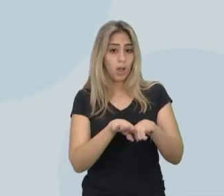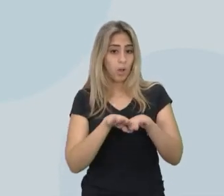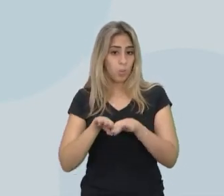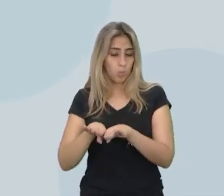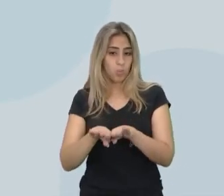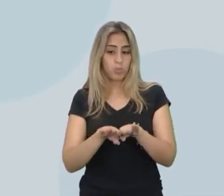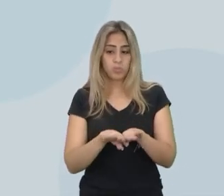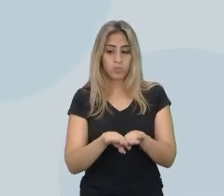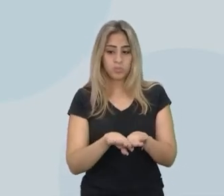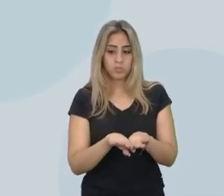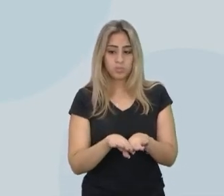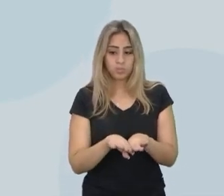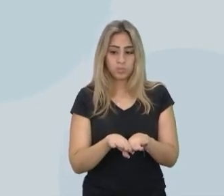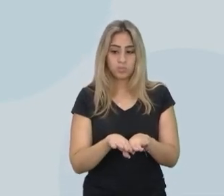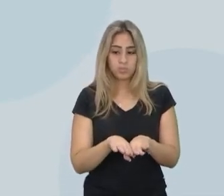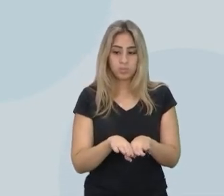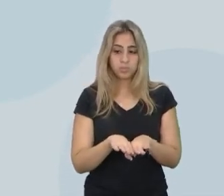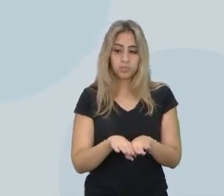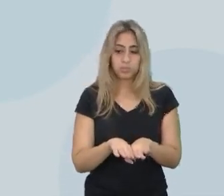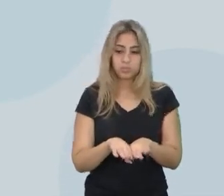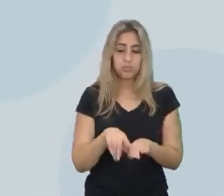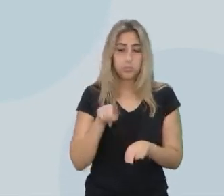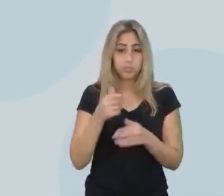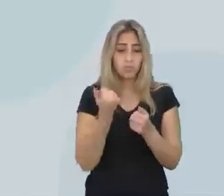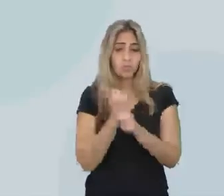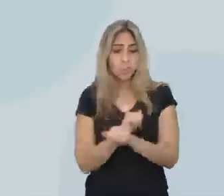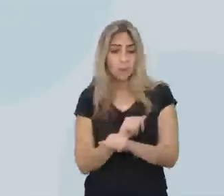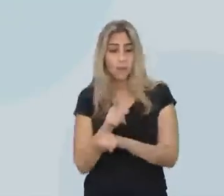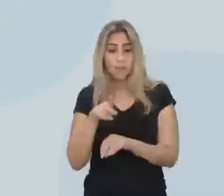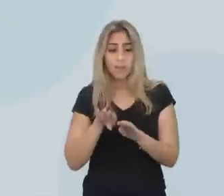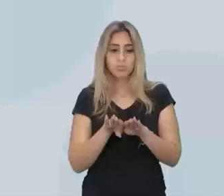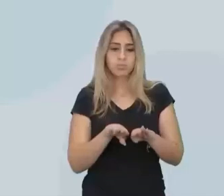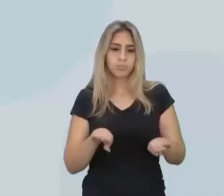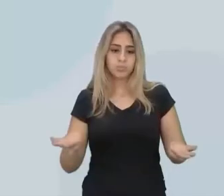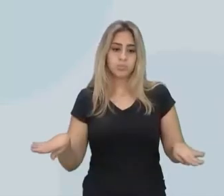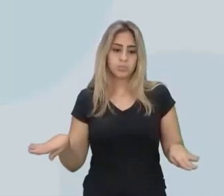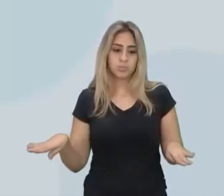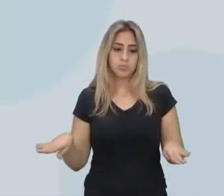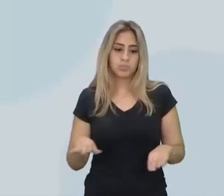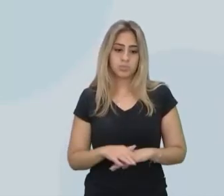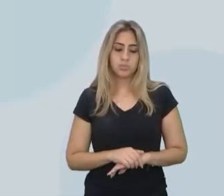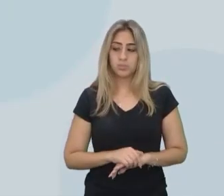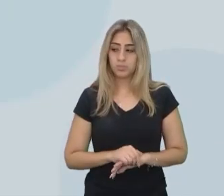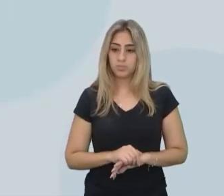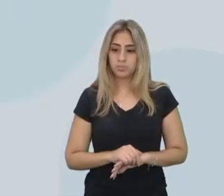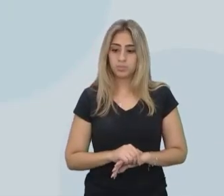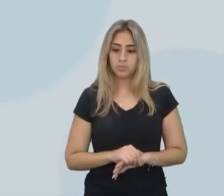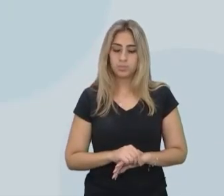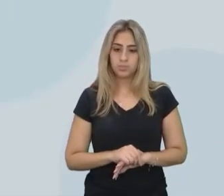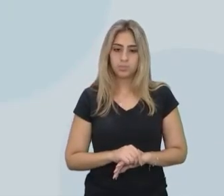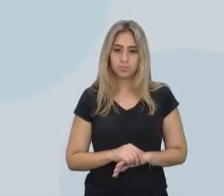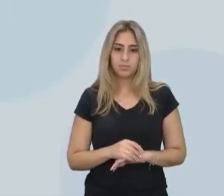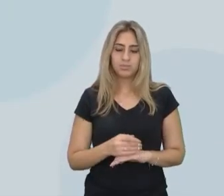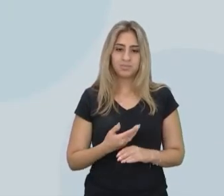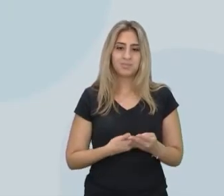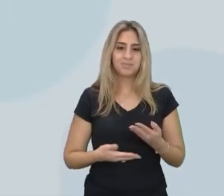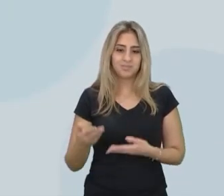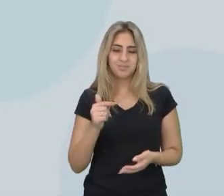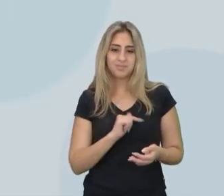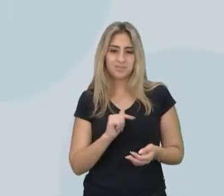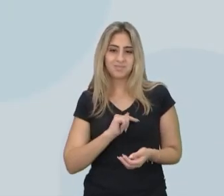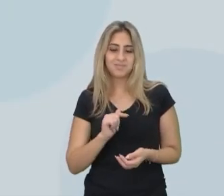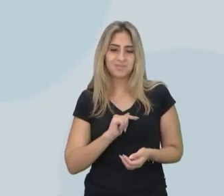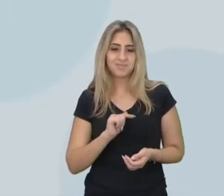mantêm constantes, elas vão parar ali e vão estabilizar. Então, se um tem 50, o outro tem